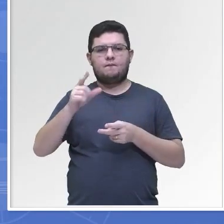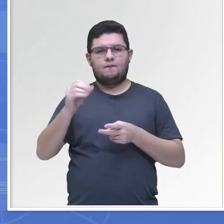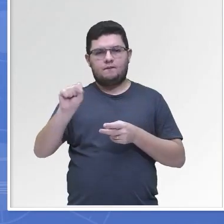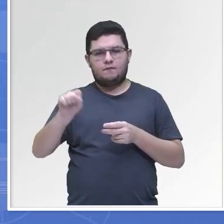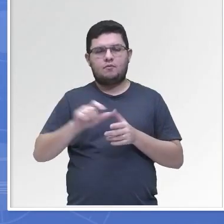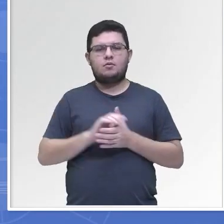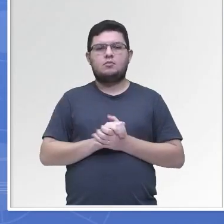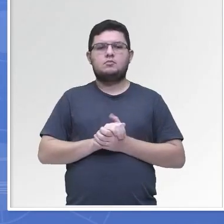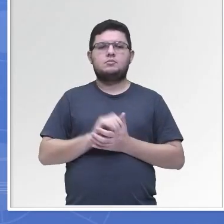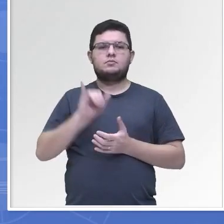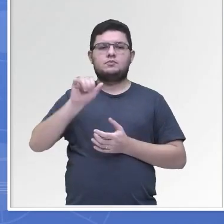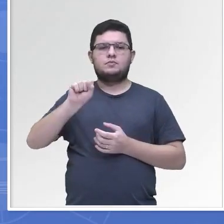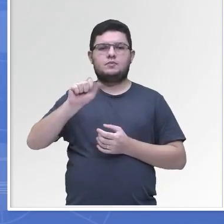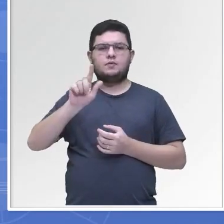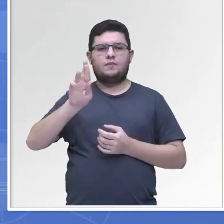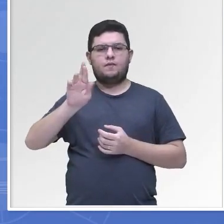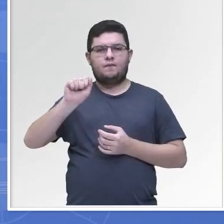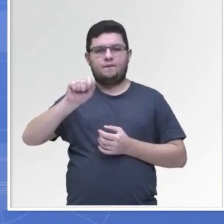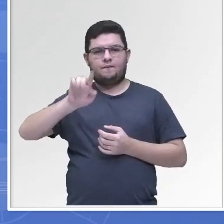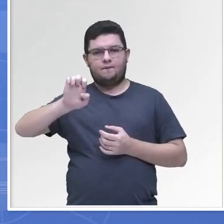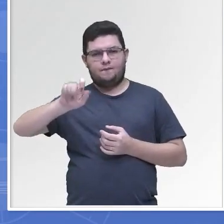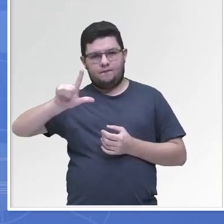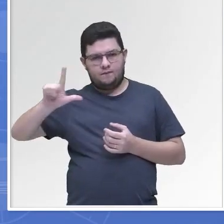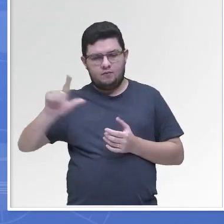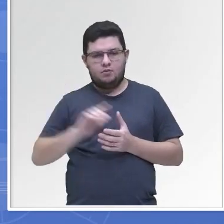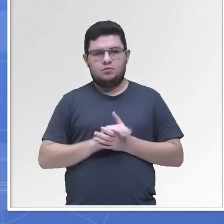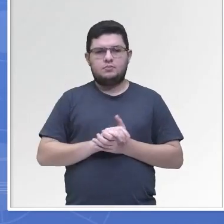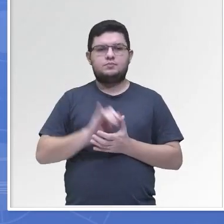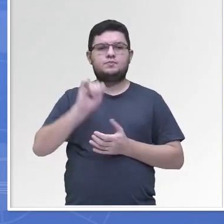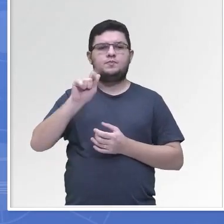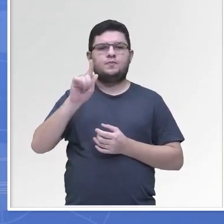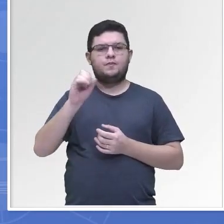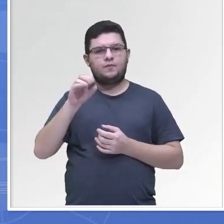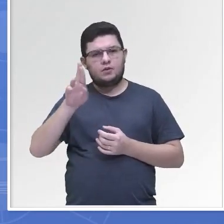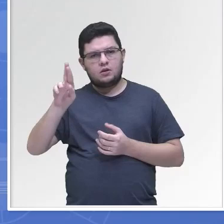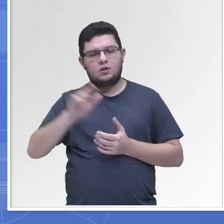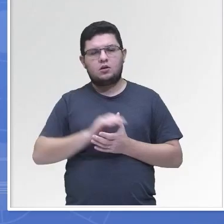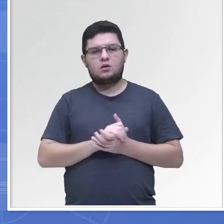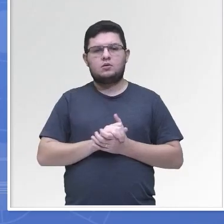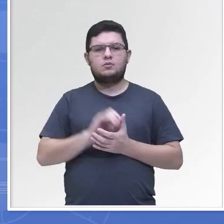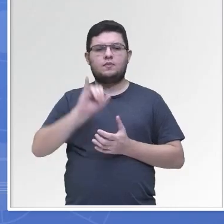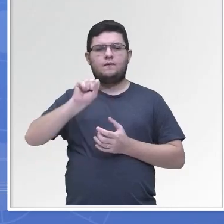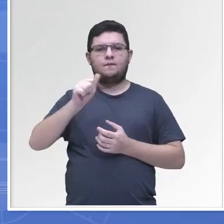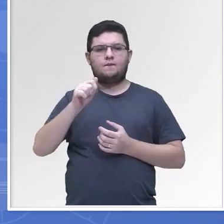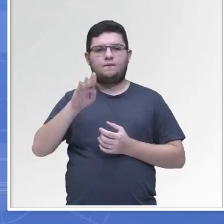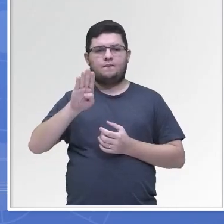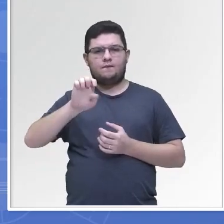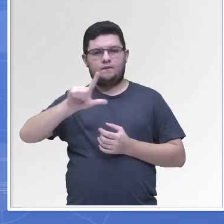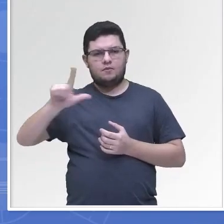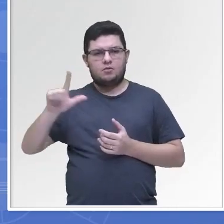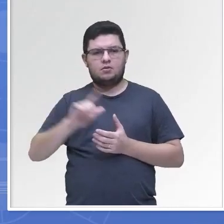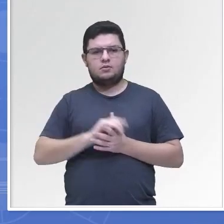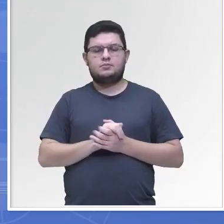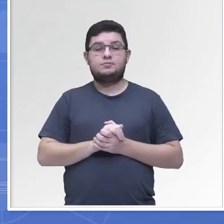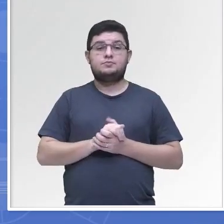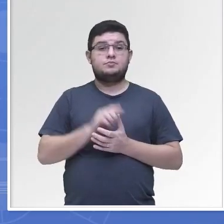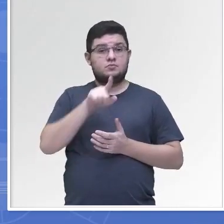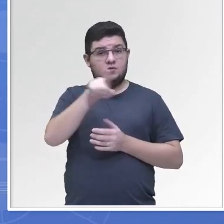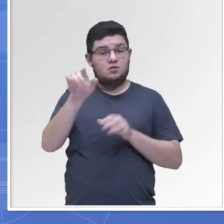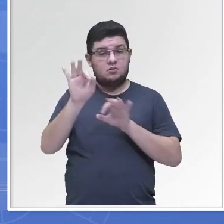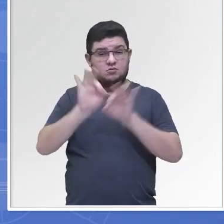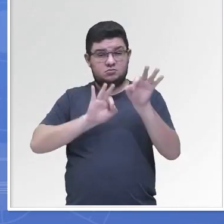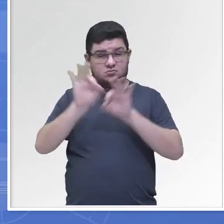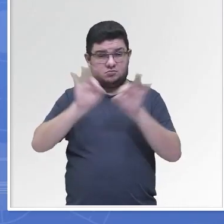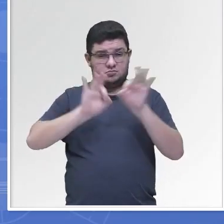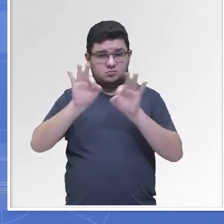Yasmin, Poliana, Cassiane, todo mundo ligado, Igor, Vitor, Isabel. Isabel, vamos arrumar aí, agora já sabe